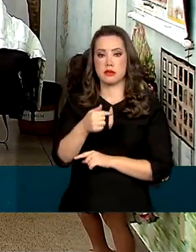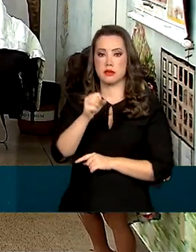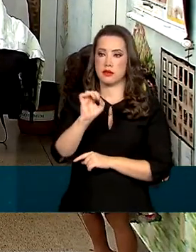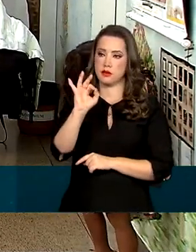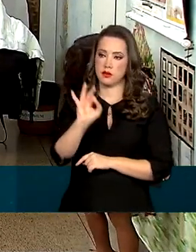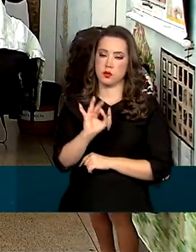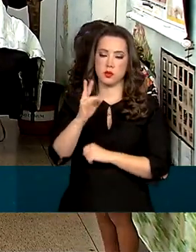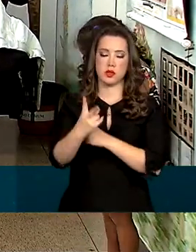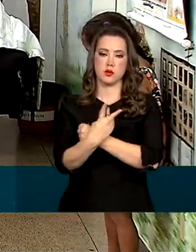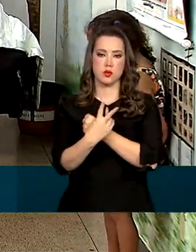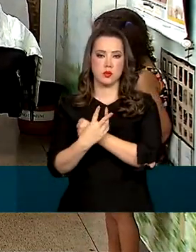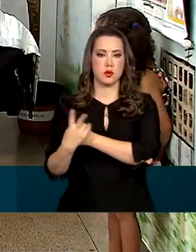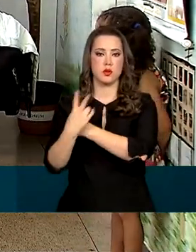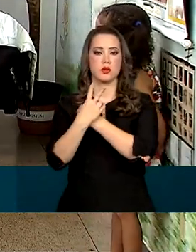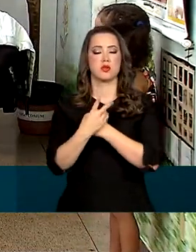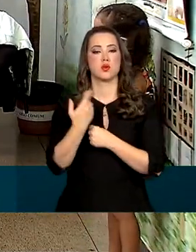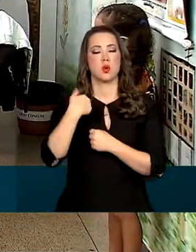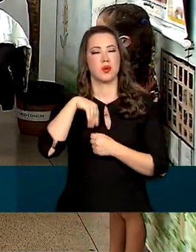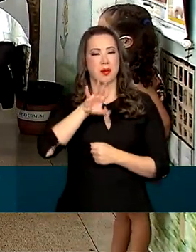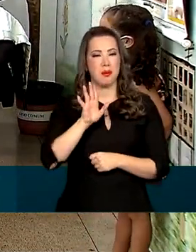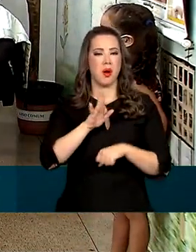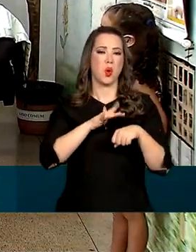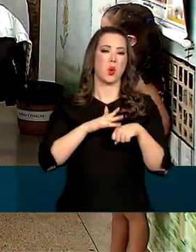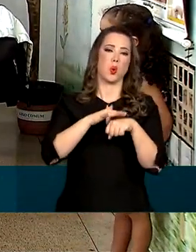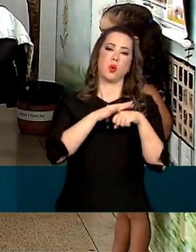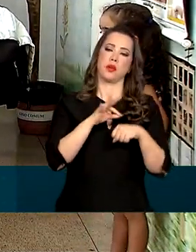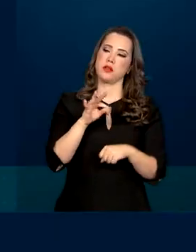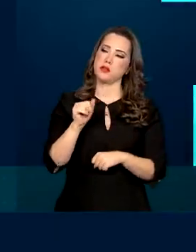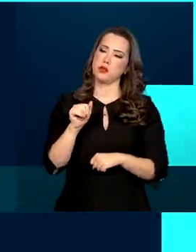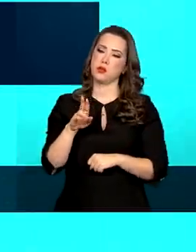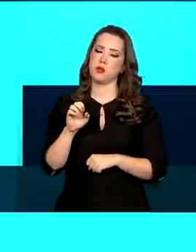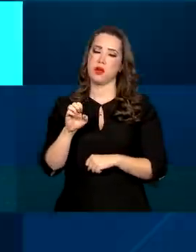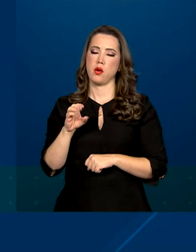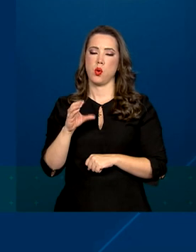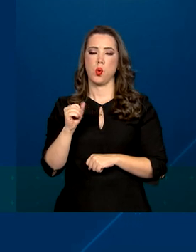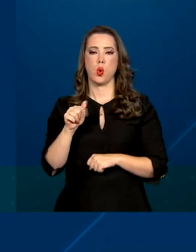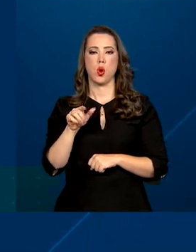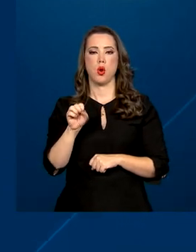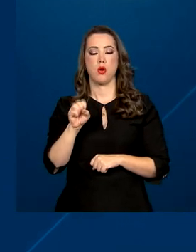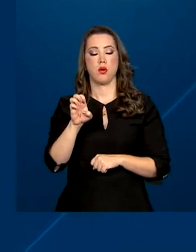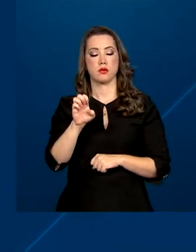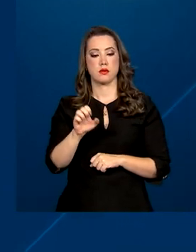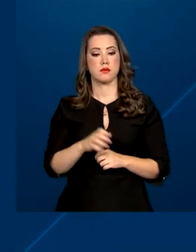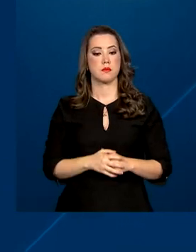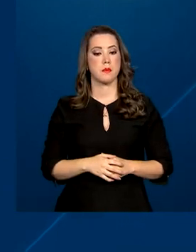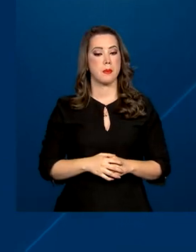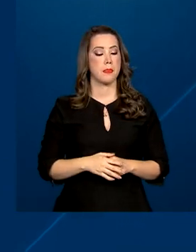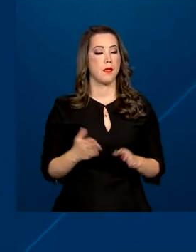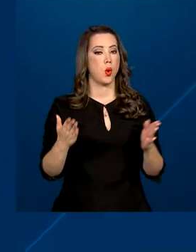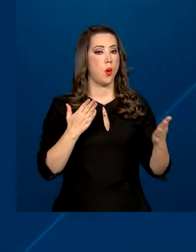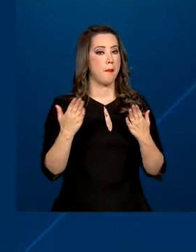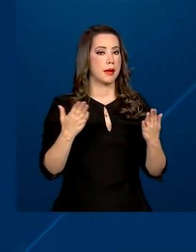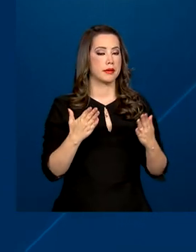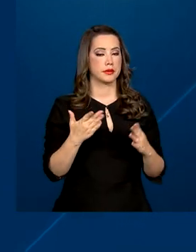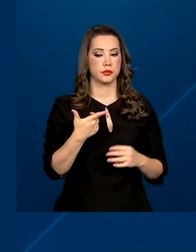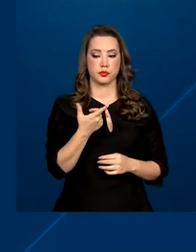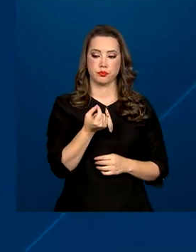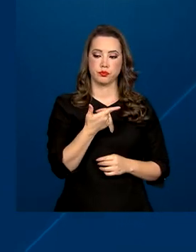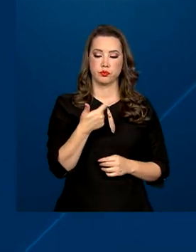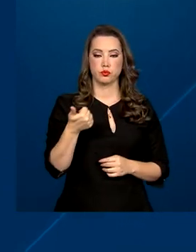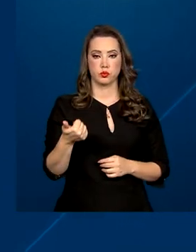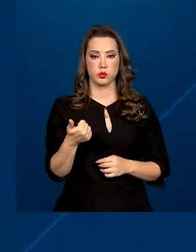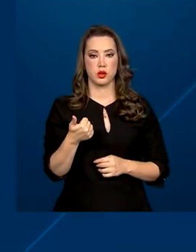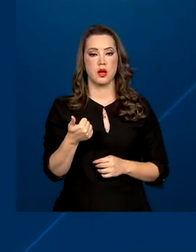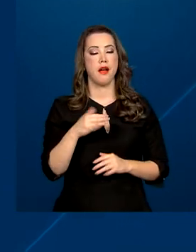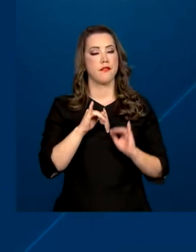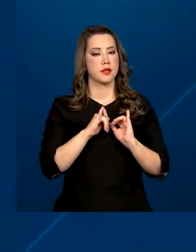de proteção contra o tipo mais comum de tuberculose. Em 2021, segundo o Ministério da Saúde, foram